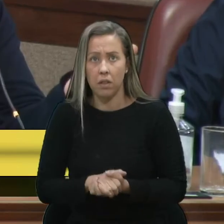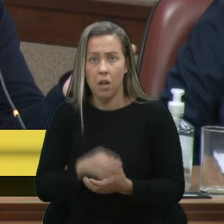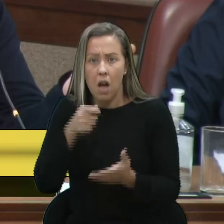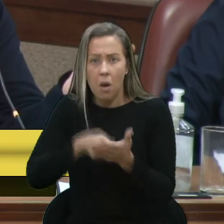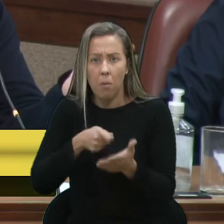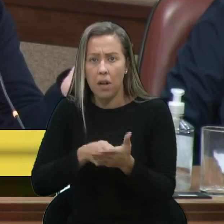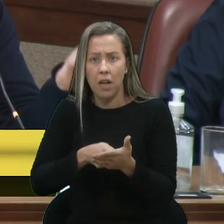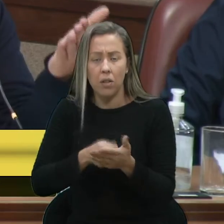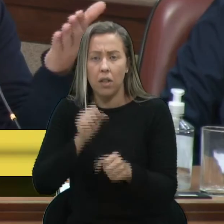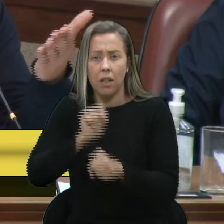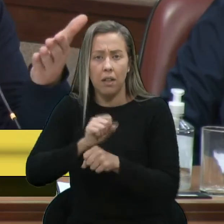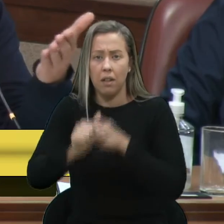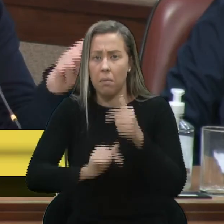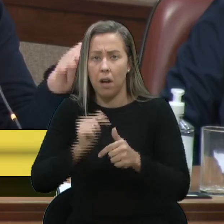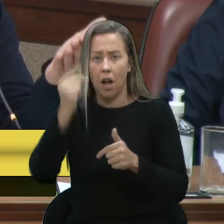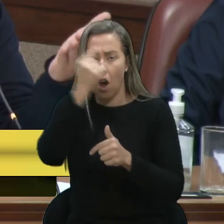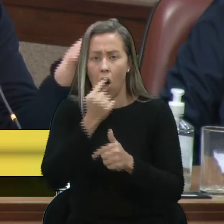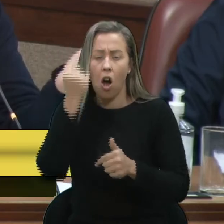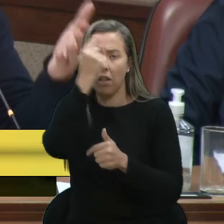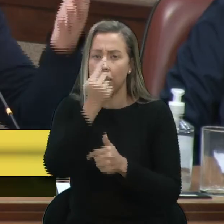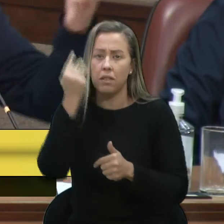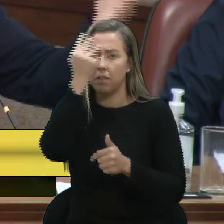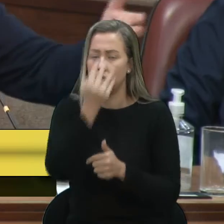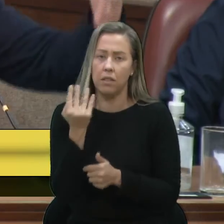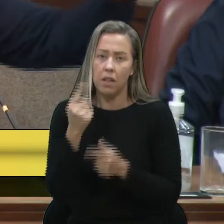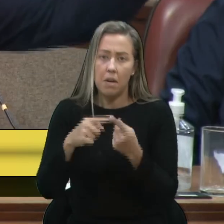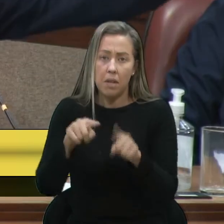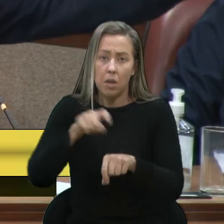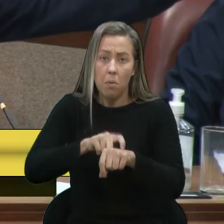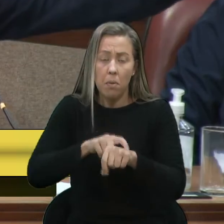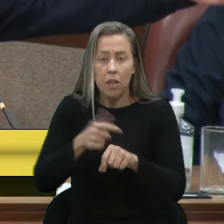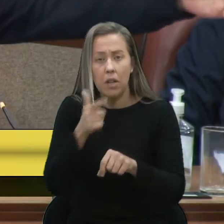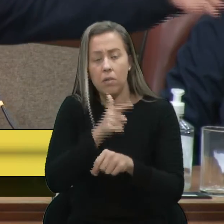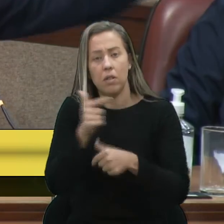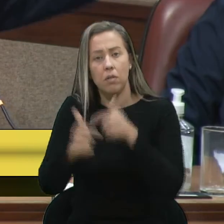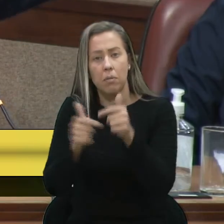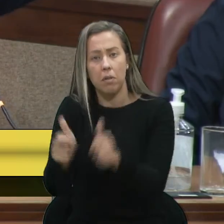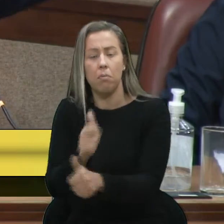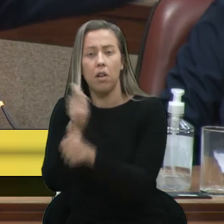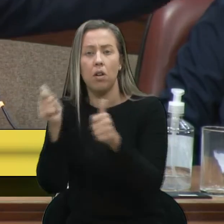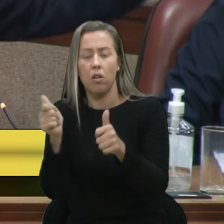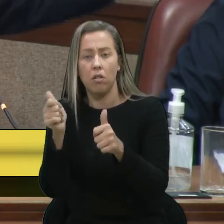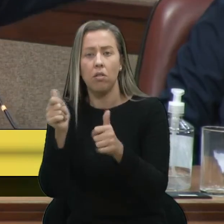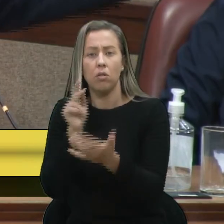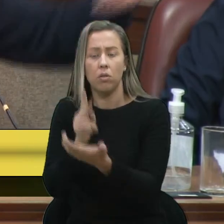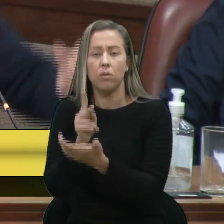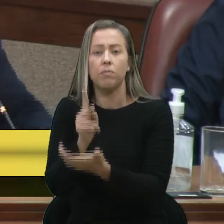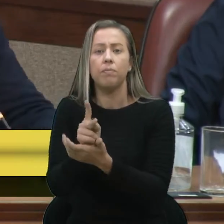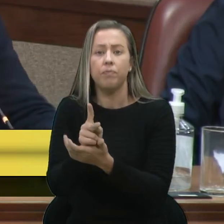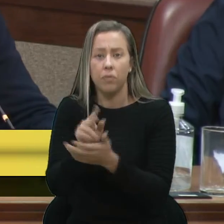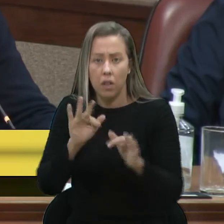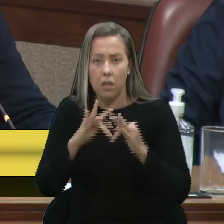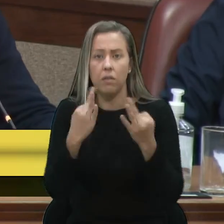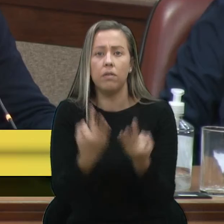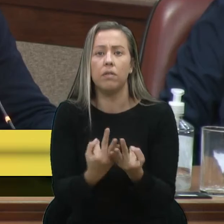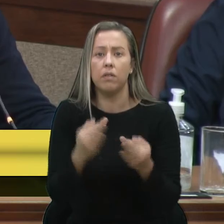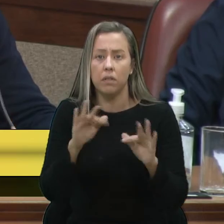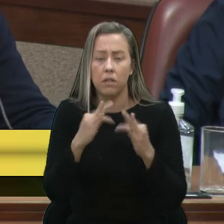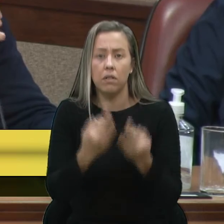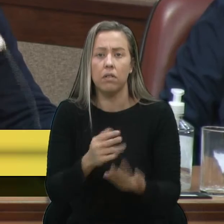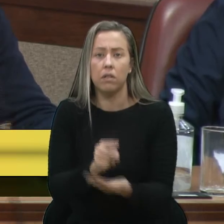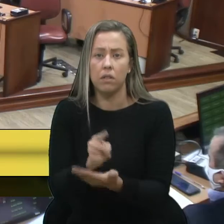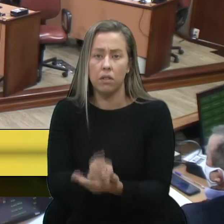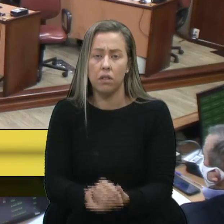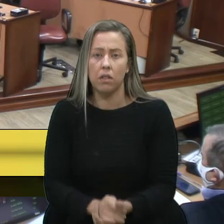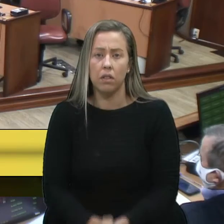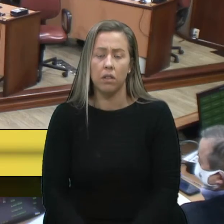obrigado a ficar trabalhando no Uber, mas é uma chance dele, nesse período, até achar um emprego melhor, se manter e manter sua família. Obrigado, vereador.